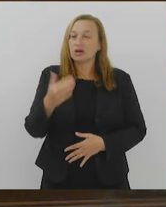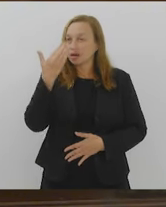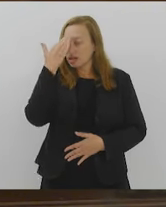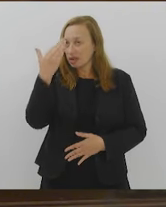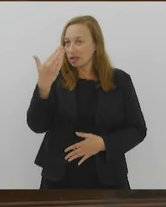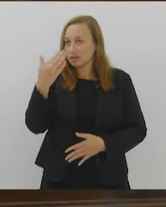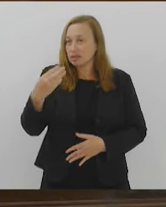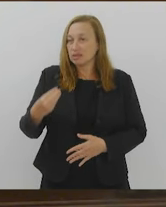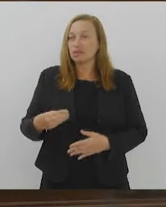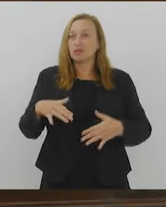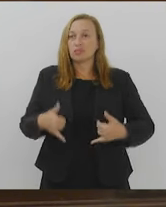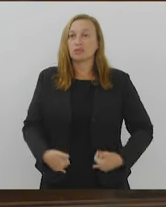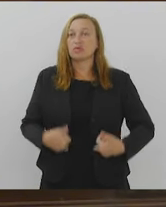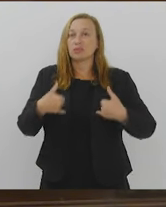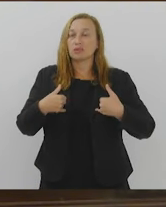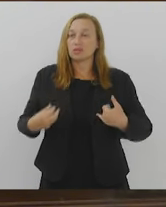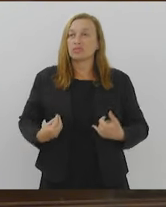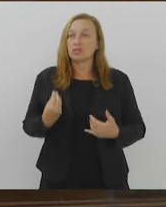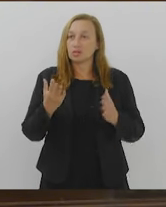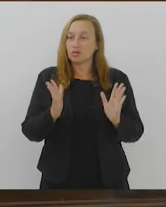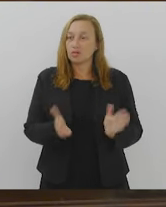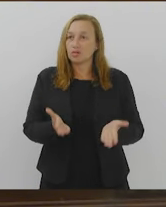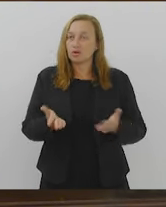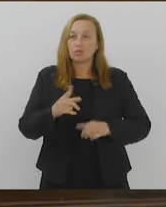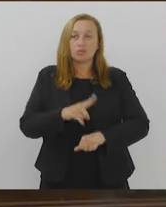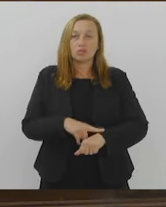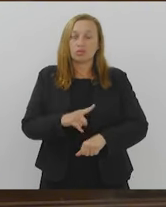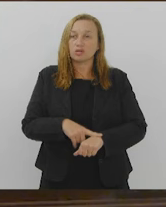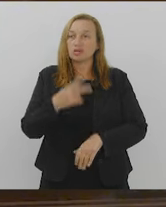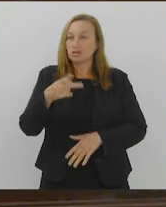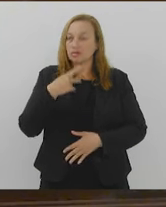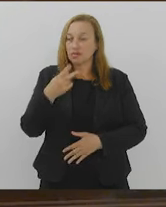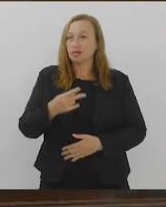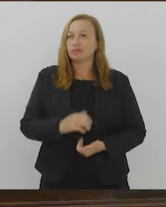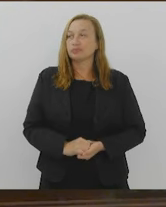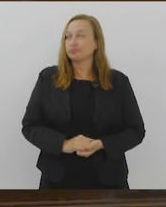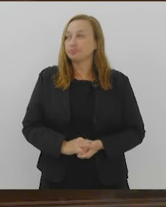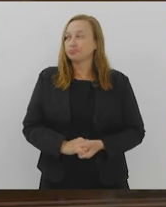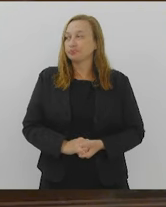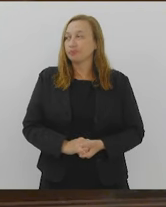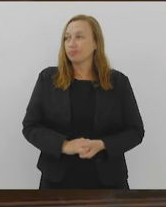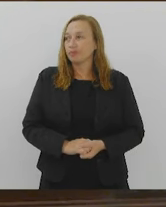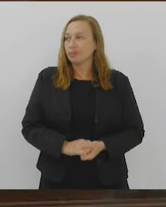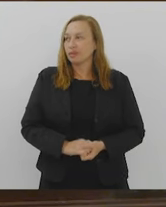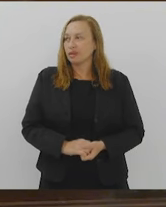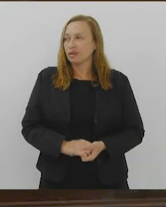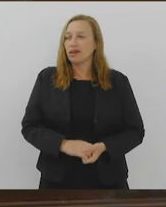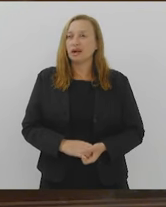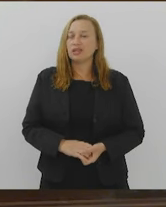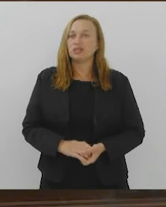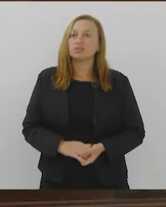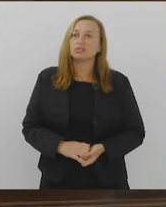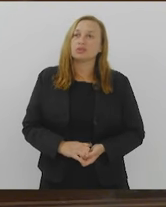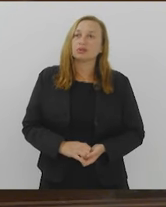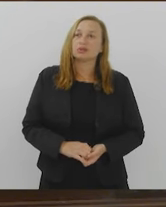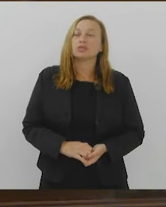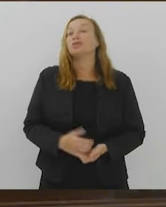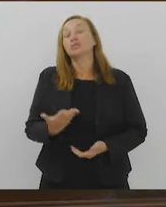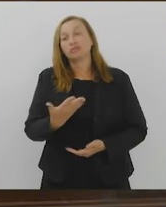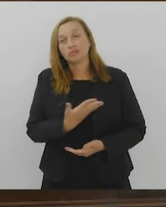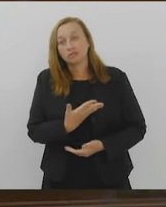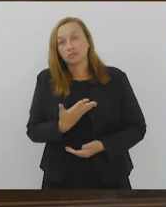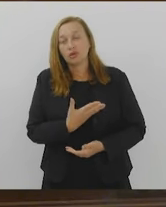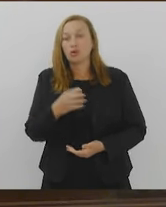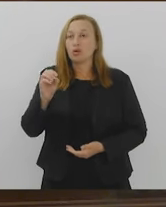estar aqui hoje, tendo um momento de palavra, um momento de fala, e quero aqui também saudar o querido amigo